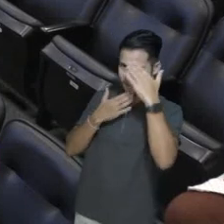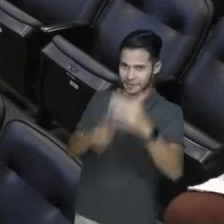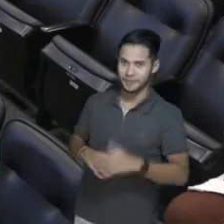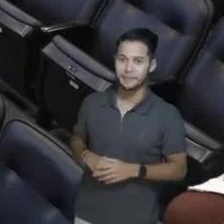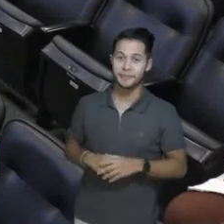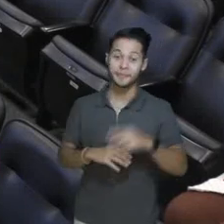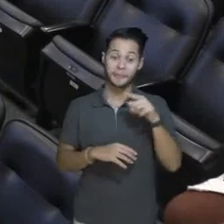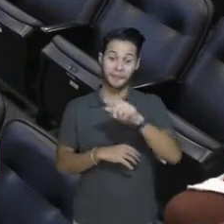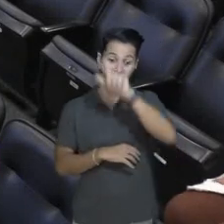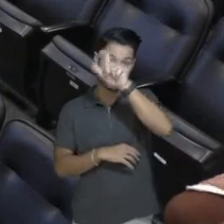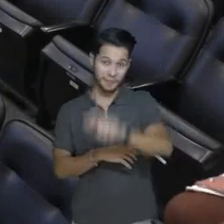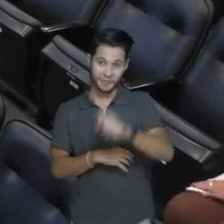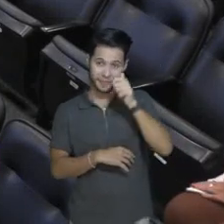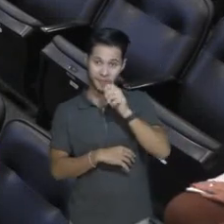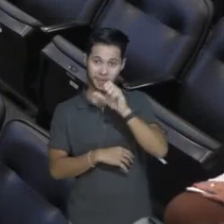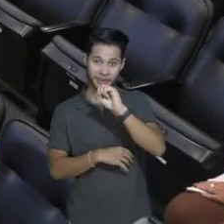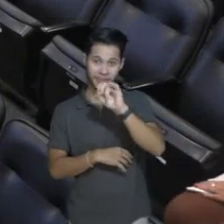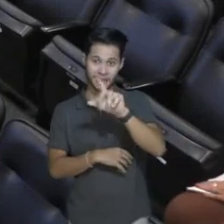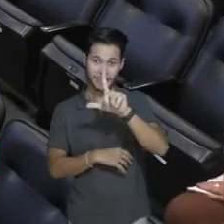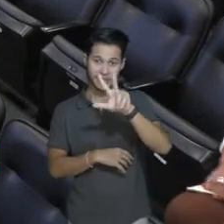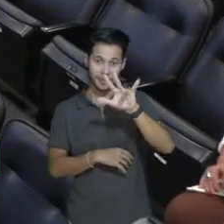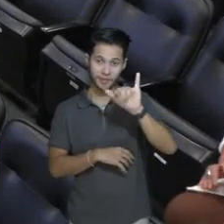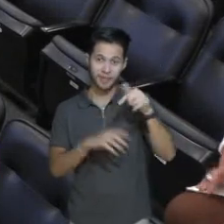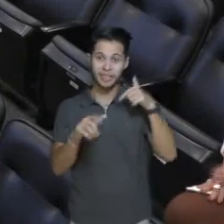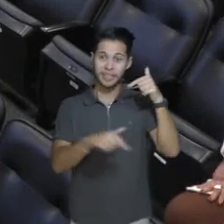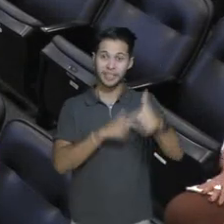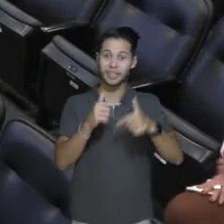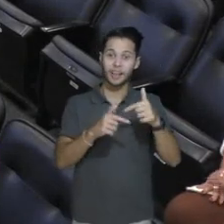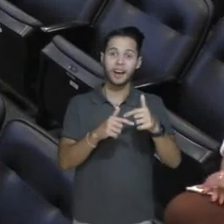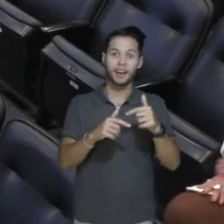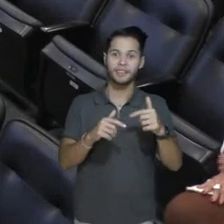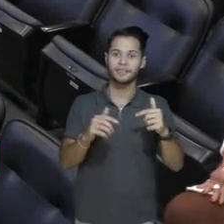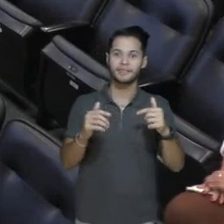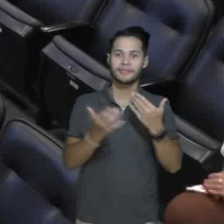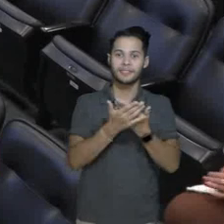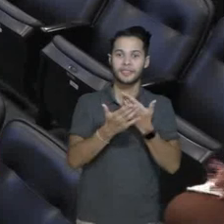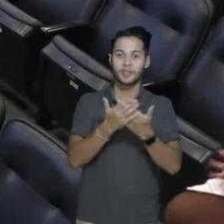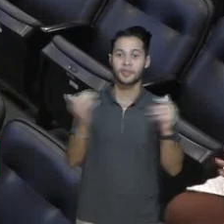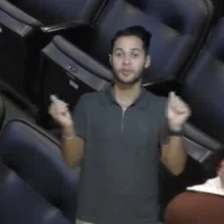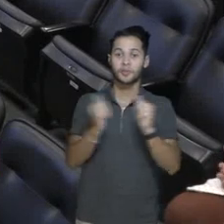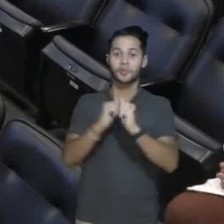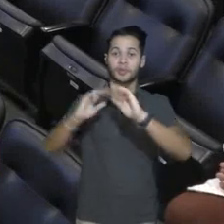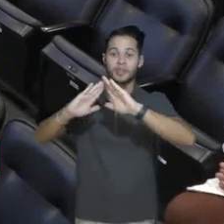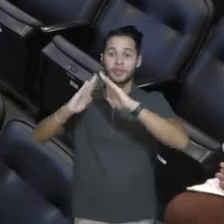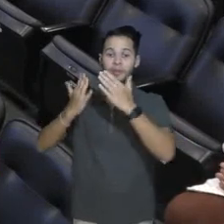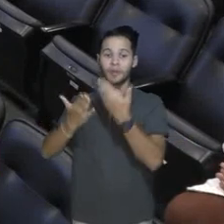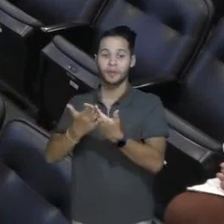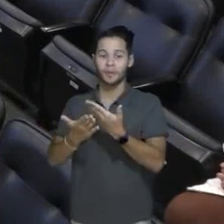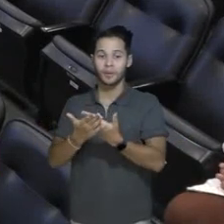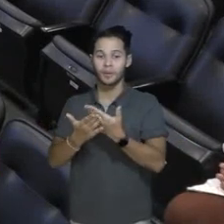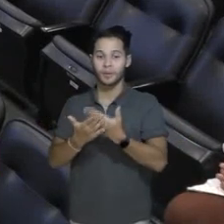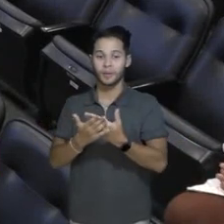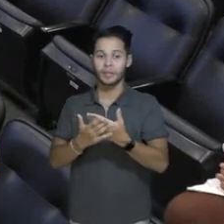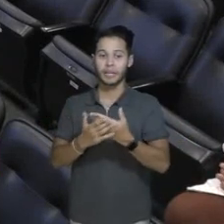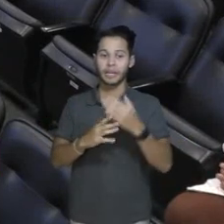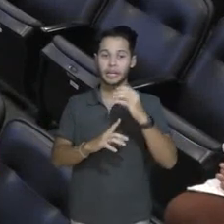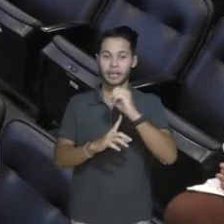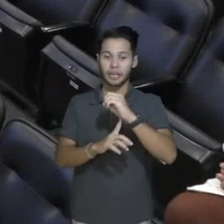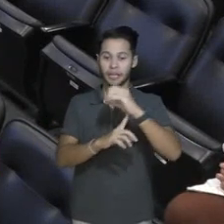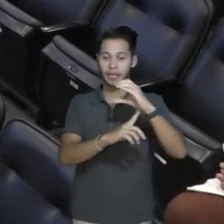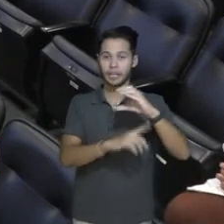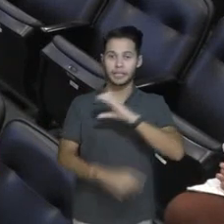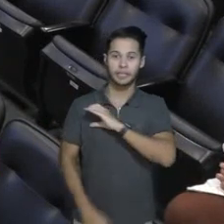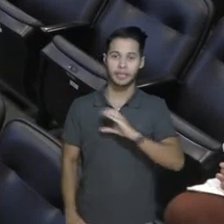que é minha contemporan a do Colégio Catarinense nós fizemos a pandemia uma live tá com o Guga